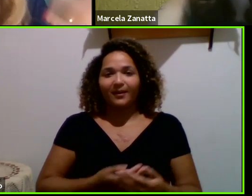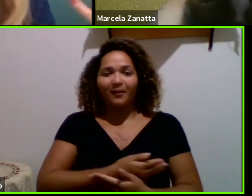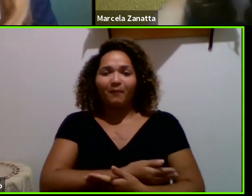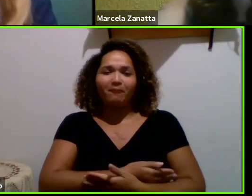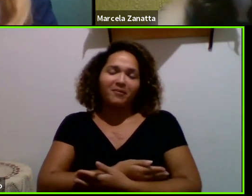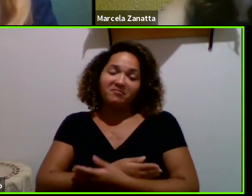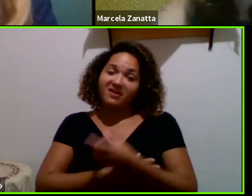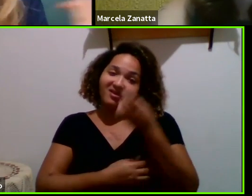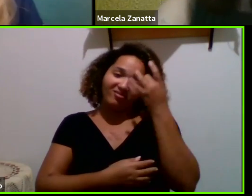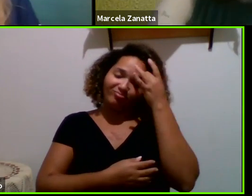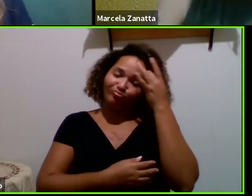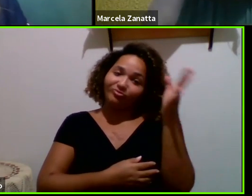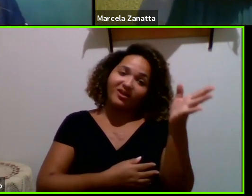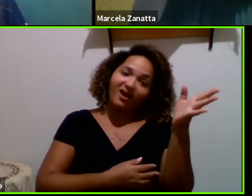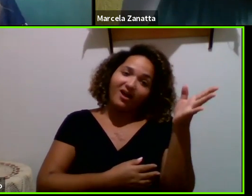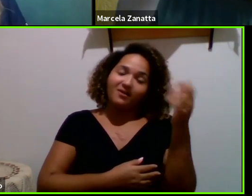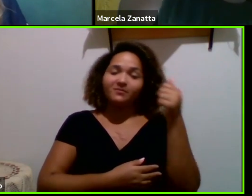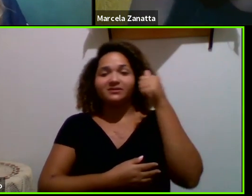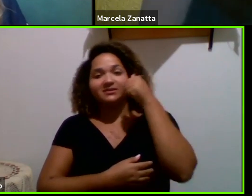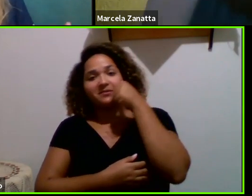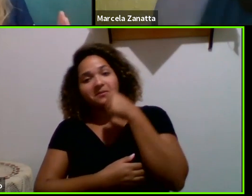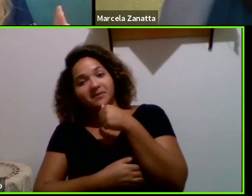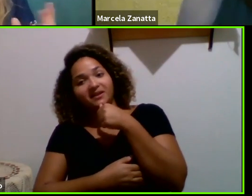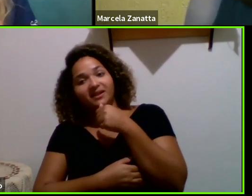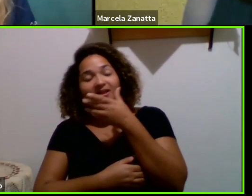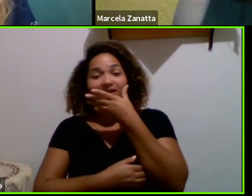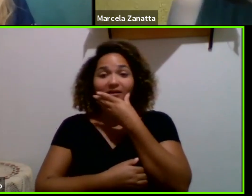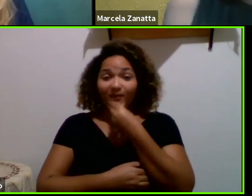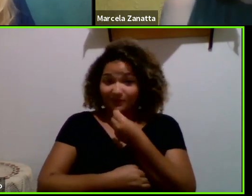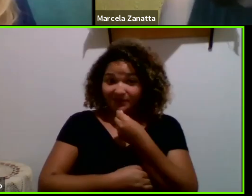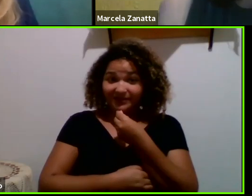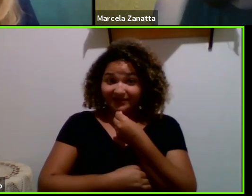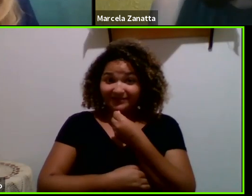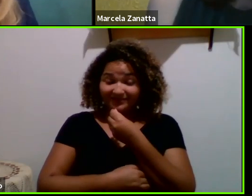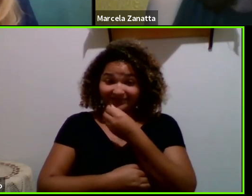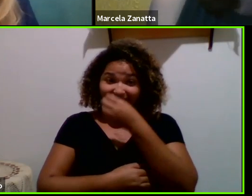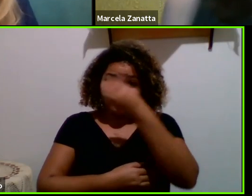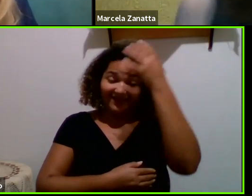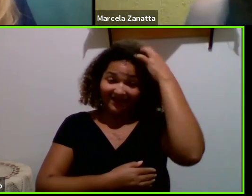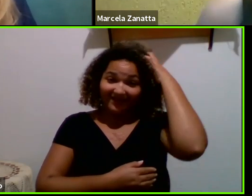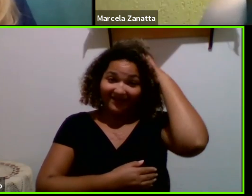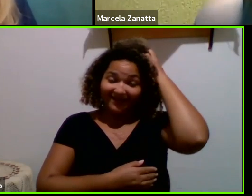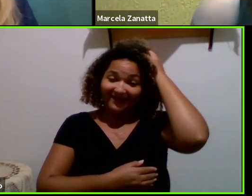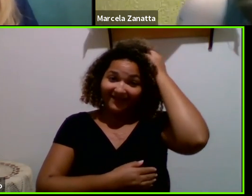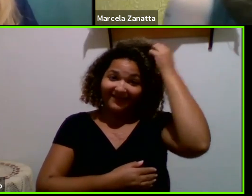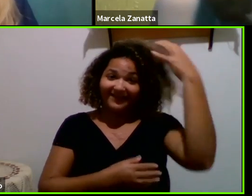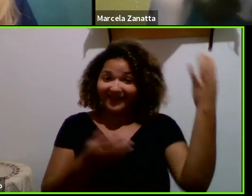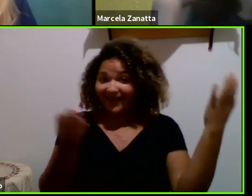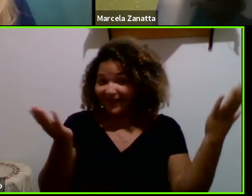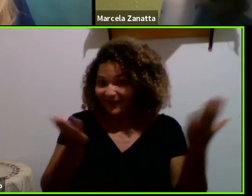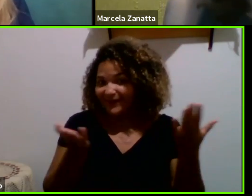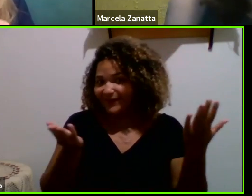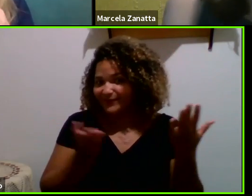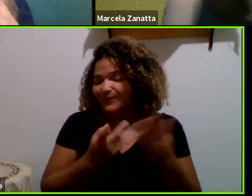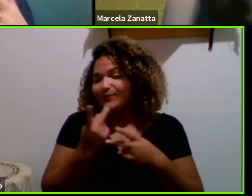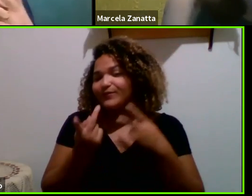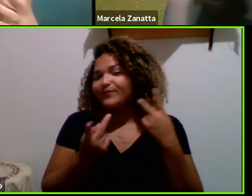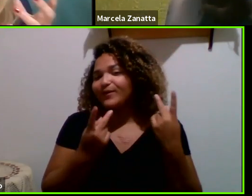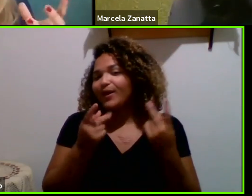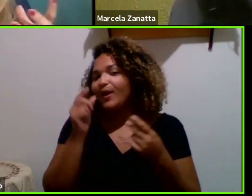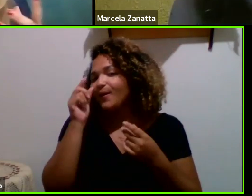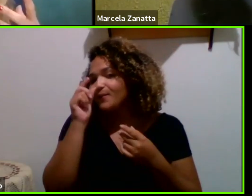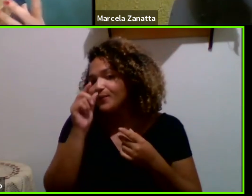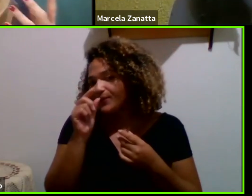se é um menino, se é uma menina. E agora nós vamos falar do take 2. Nós